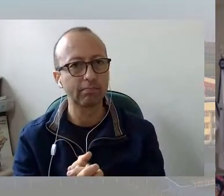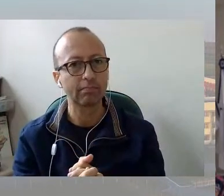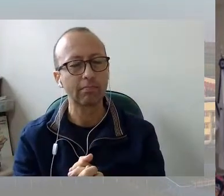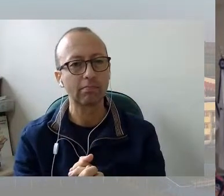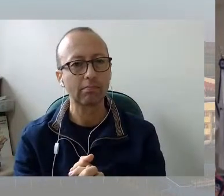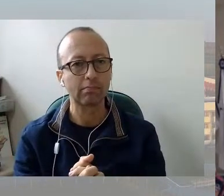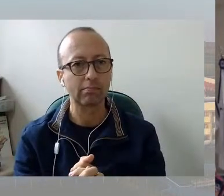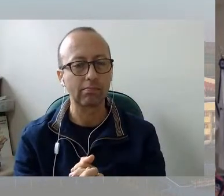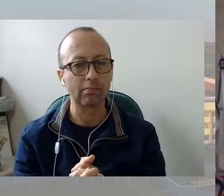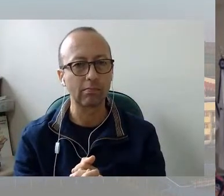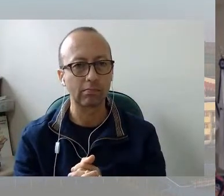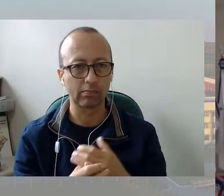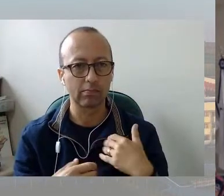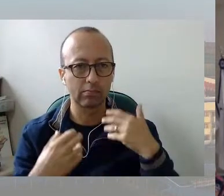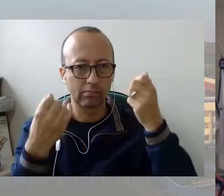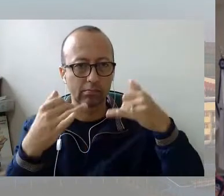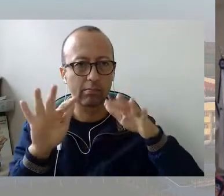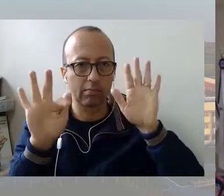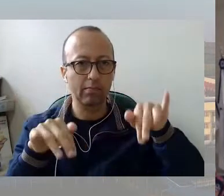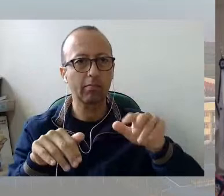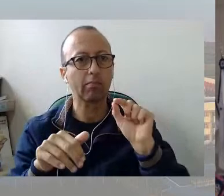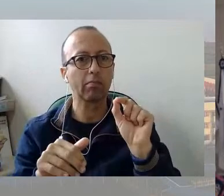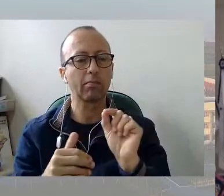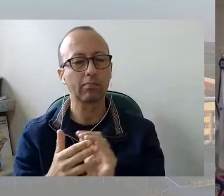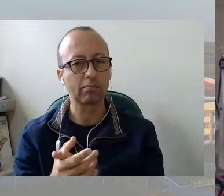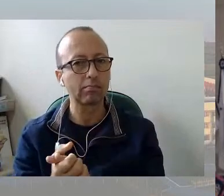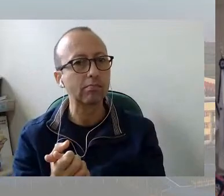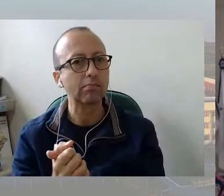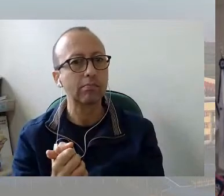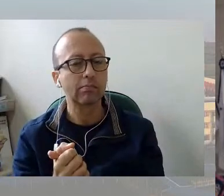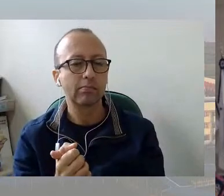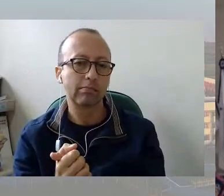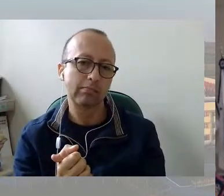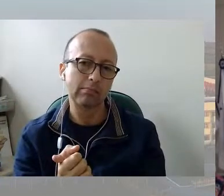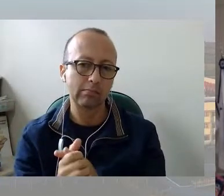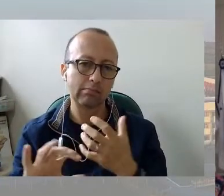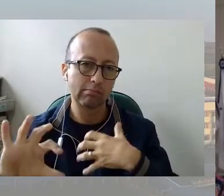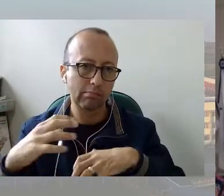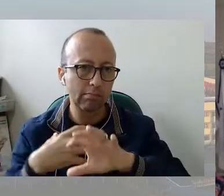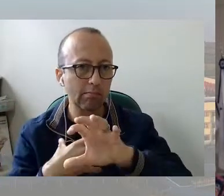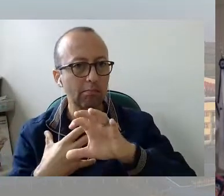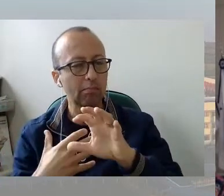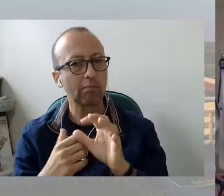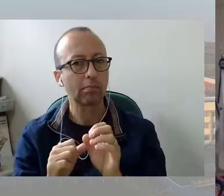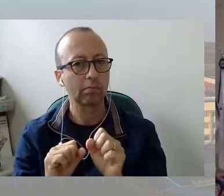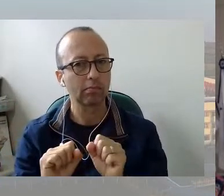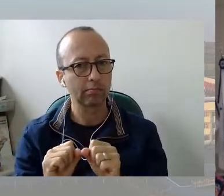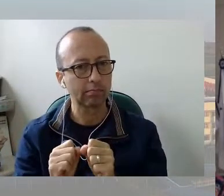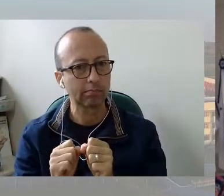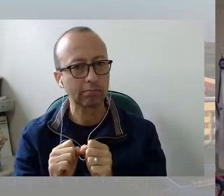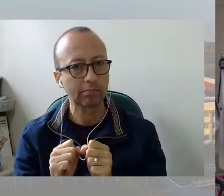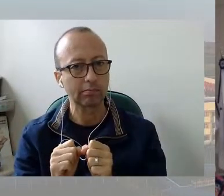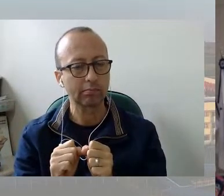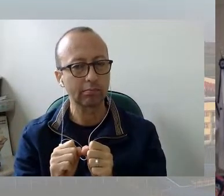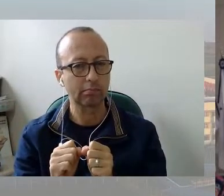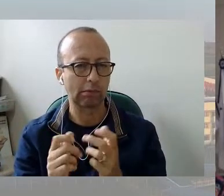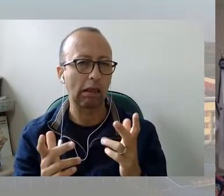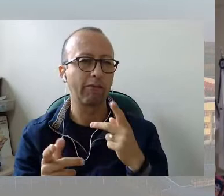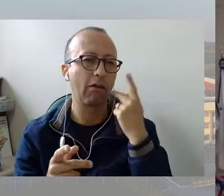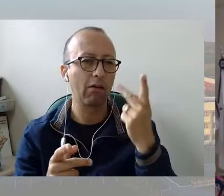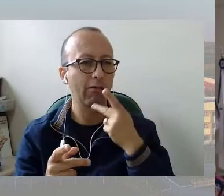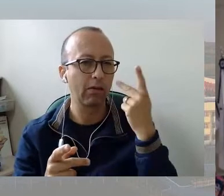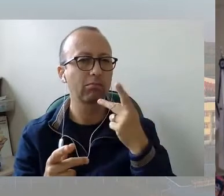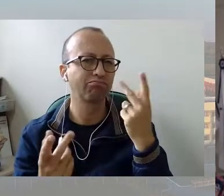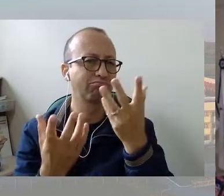E finalizo dizendo, por mais empatia que se tenha, por maiores e bonitas que sejam as palavras de garantir a diversidade,